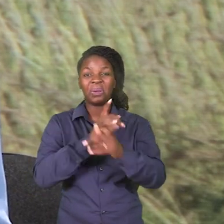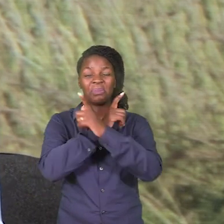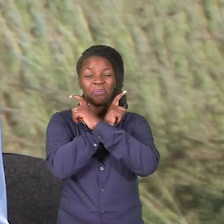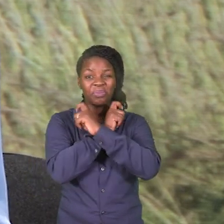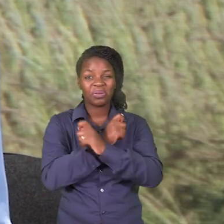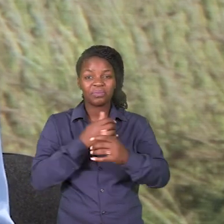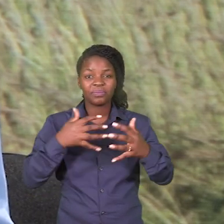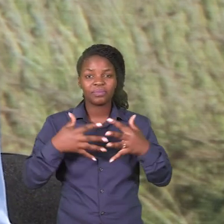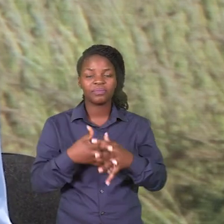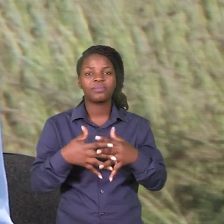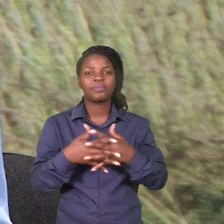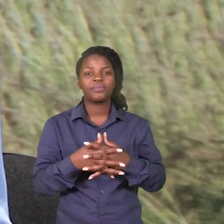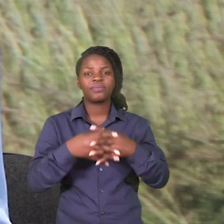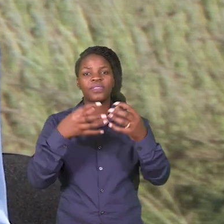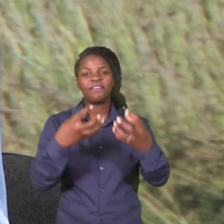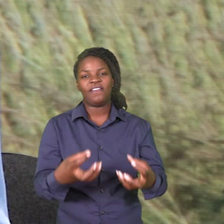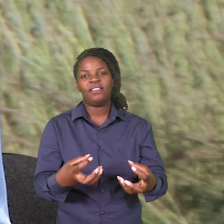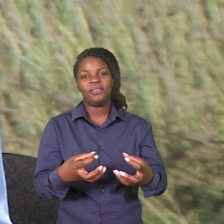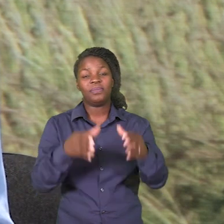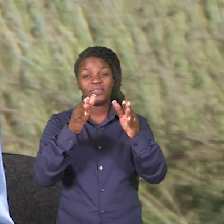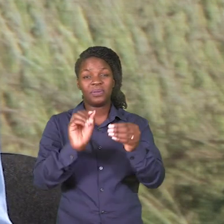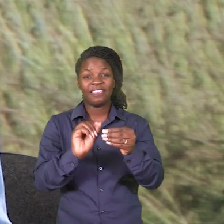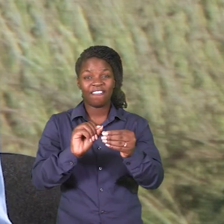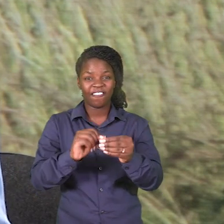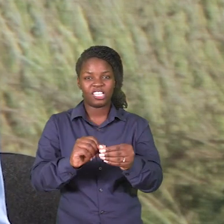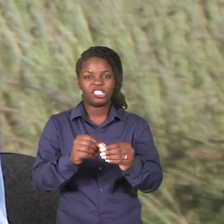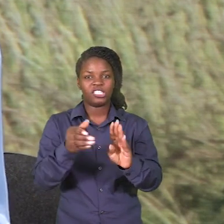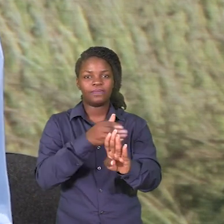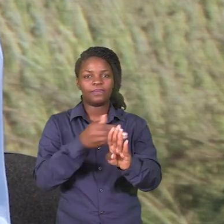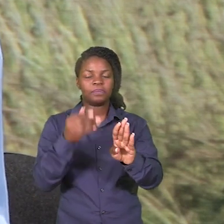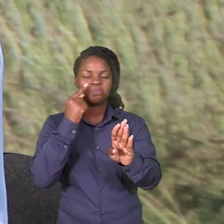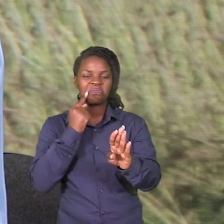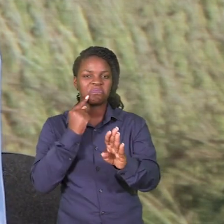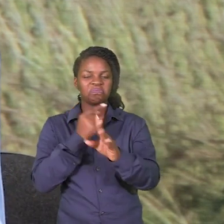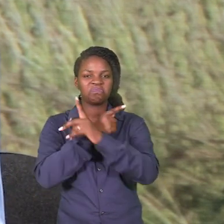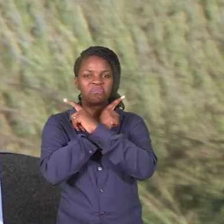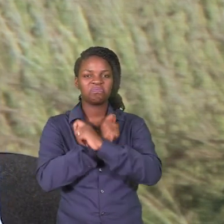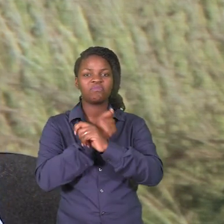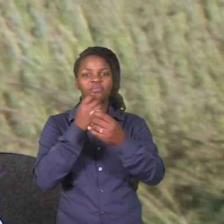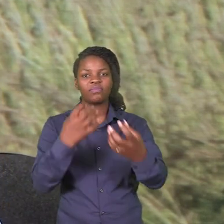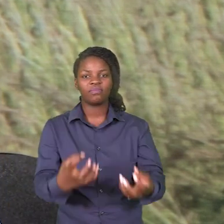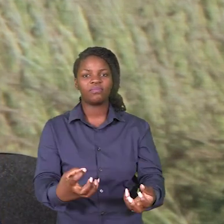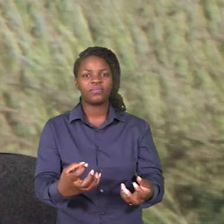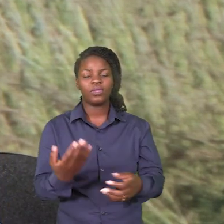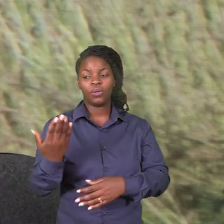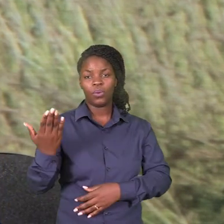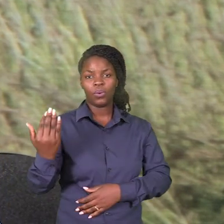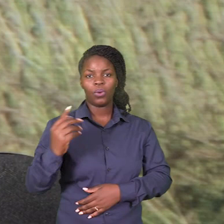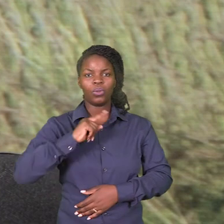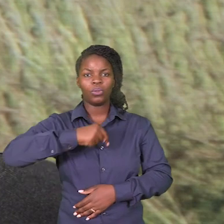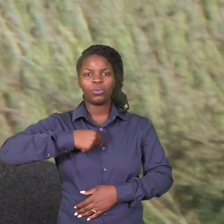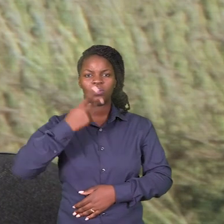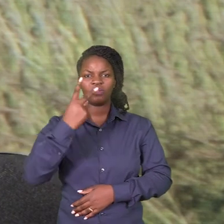serem devidamente responsabilizados os perpetradores dos casos hã